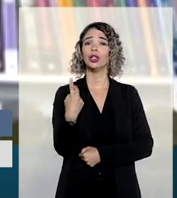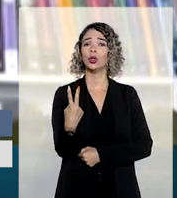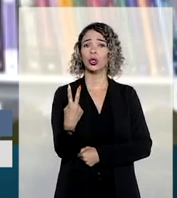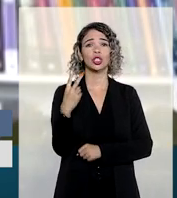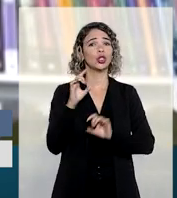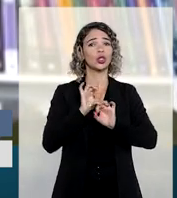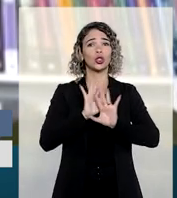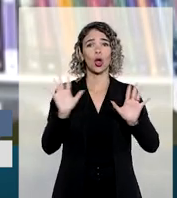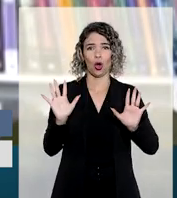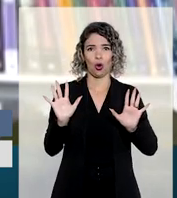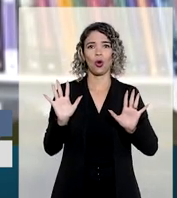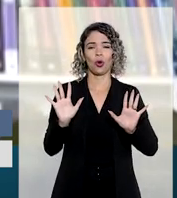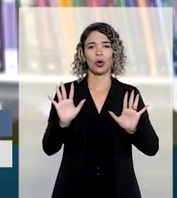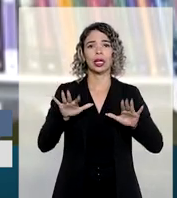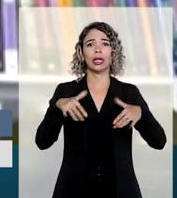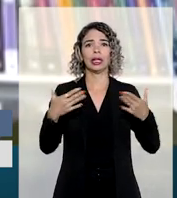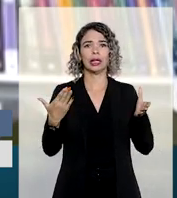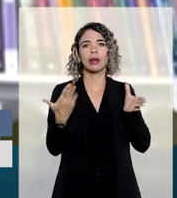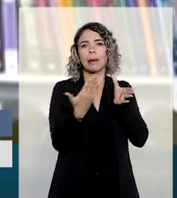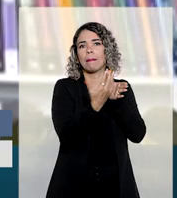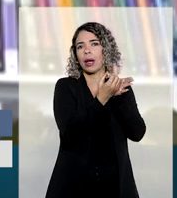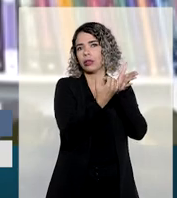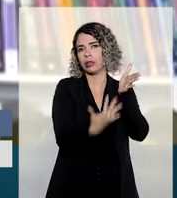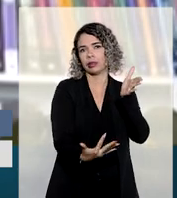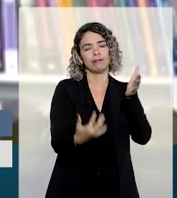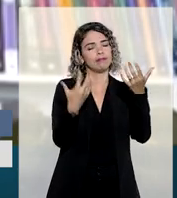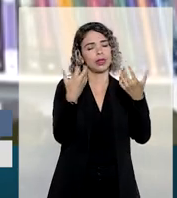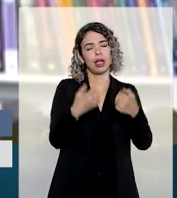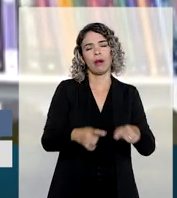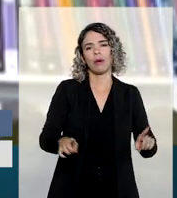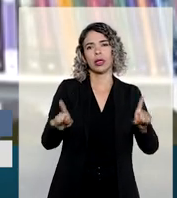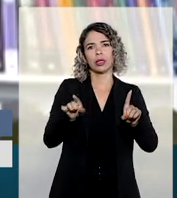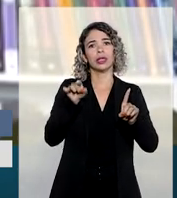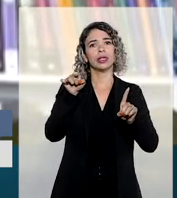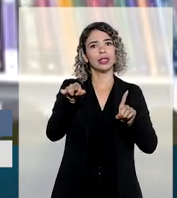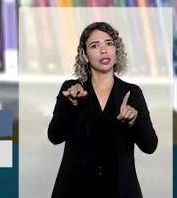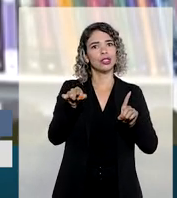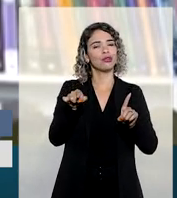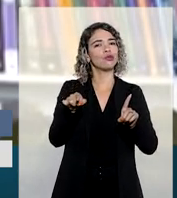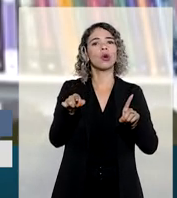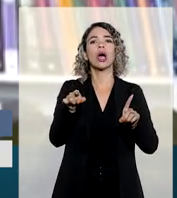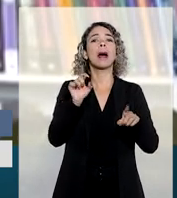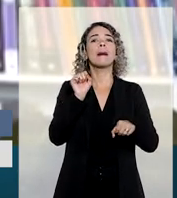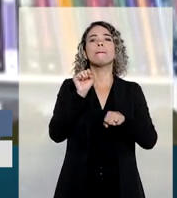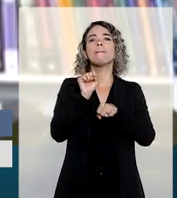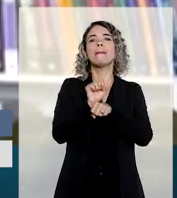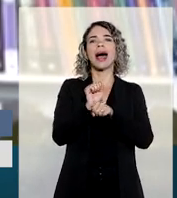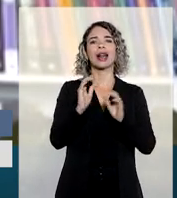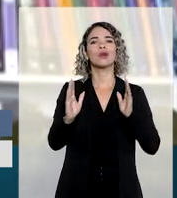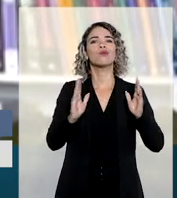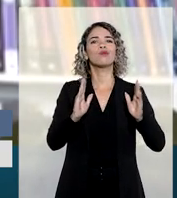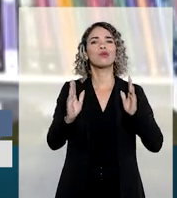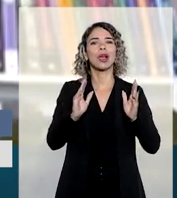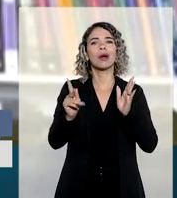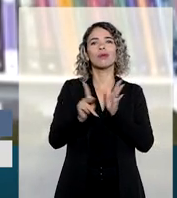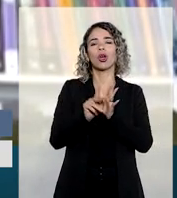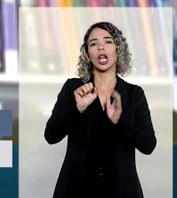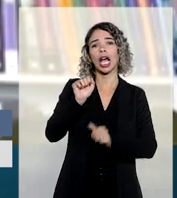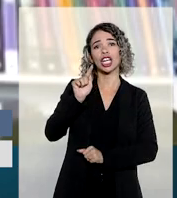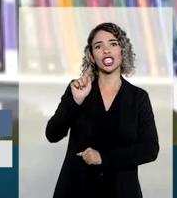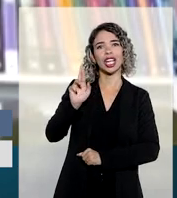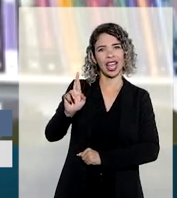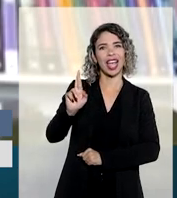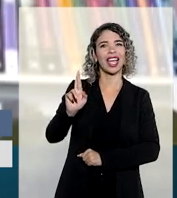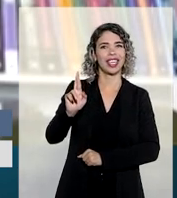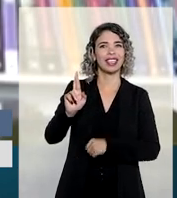conta disso, esses embargos de declaração seriam incabíveis e isso não geraria a interrupção do prazo para o agravo